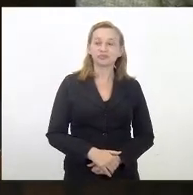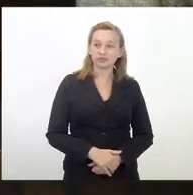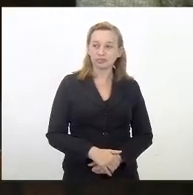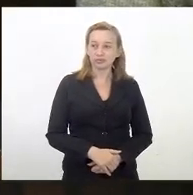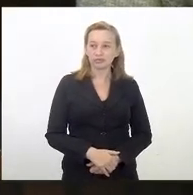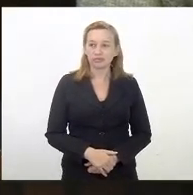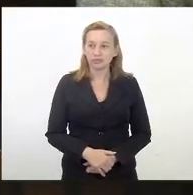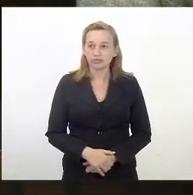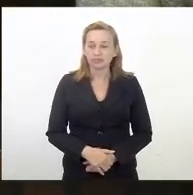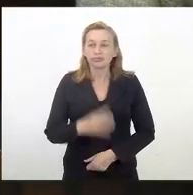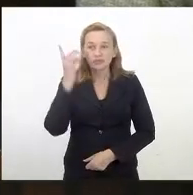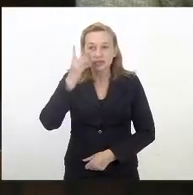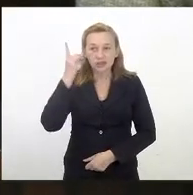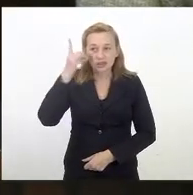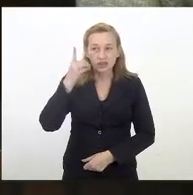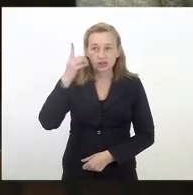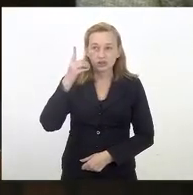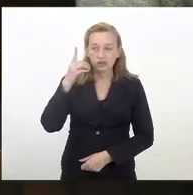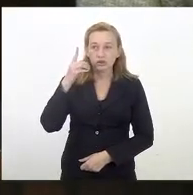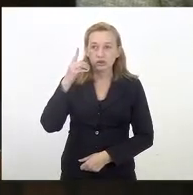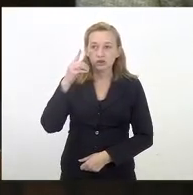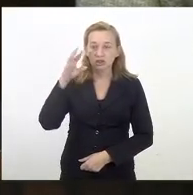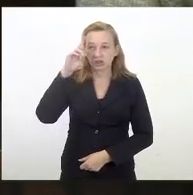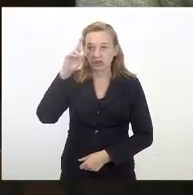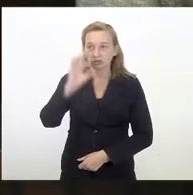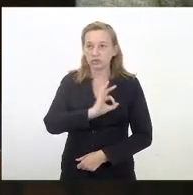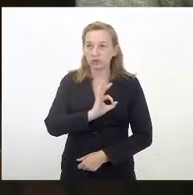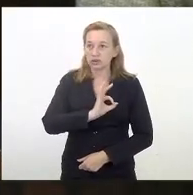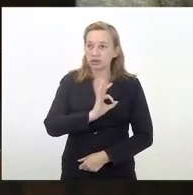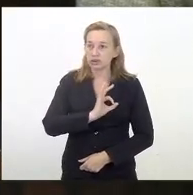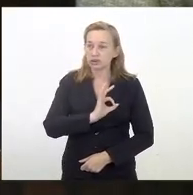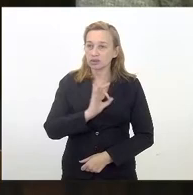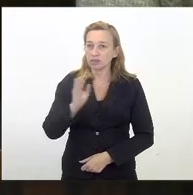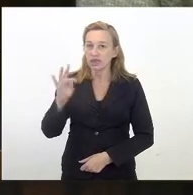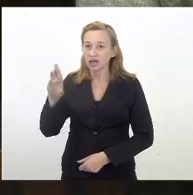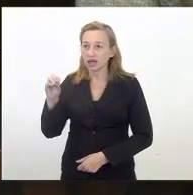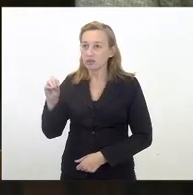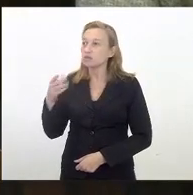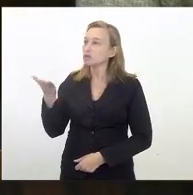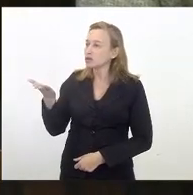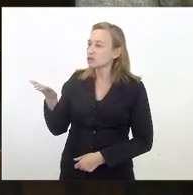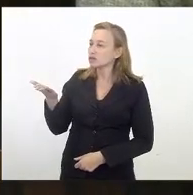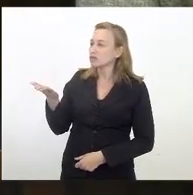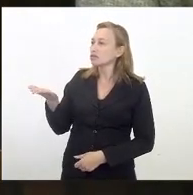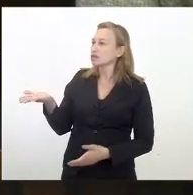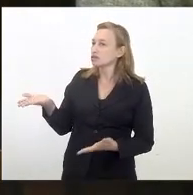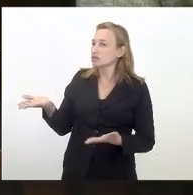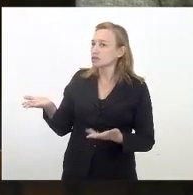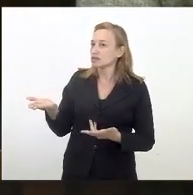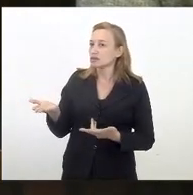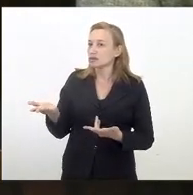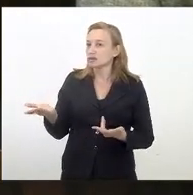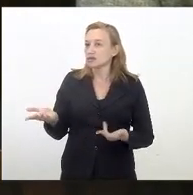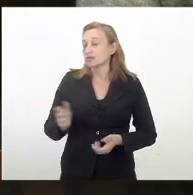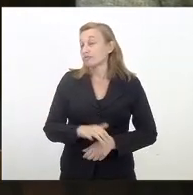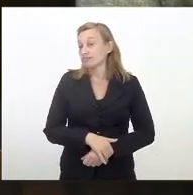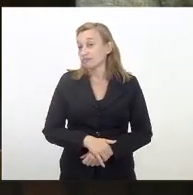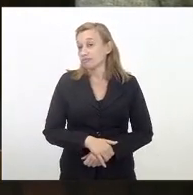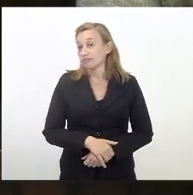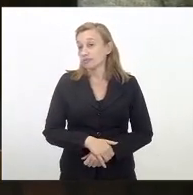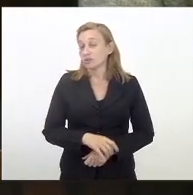o deputado super Nardo é que ele tá submerso os peixes estão